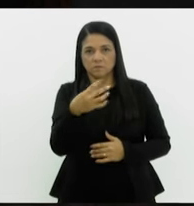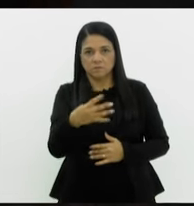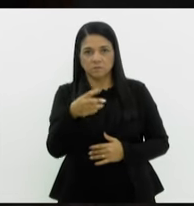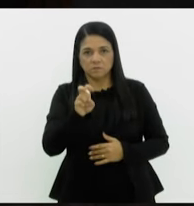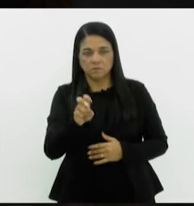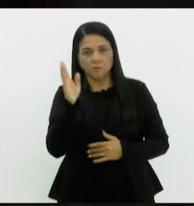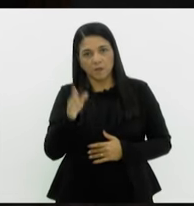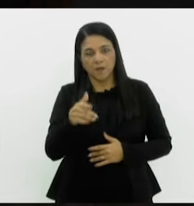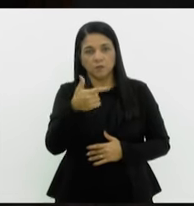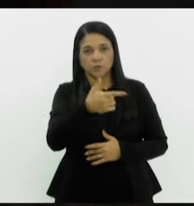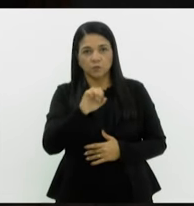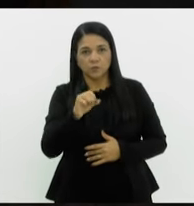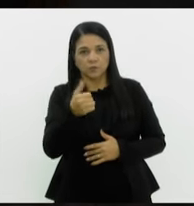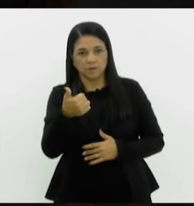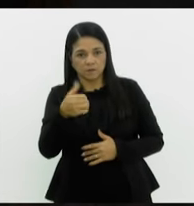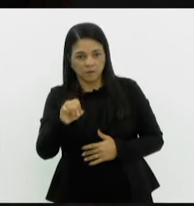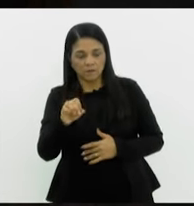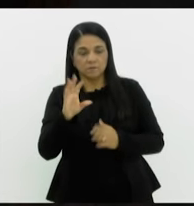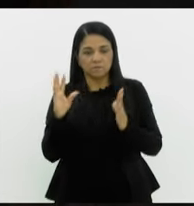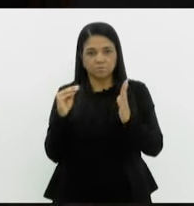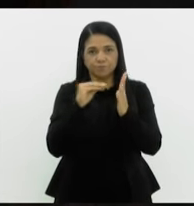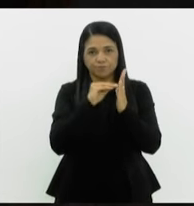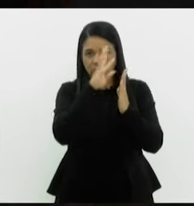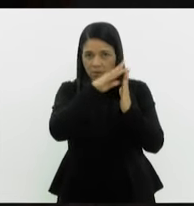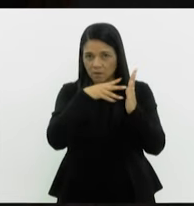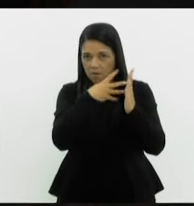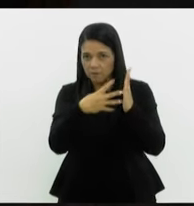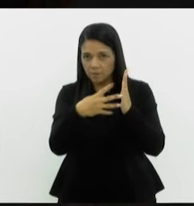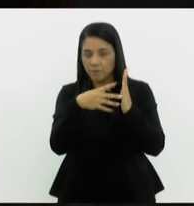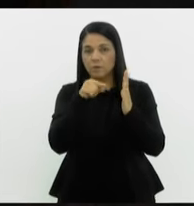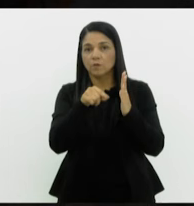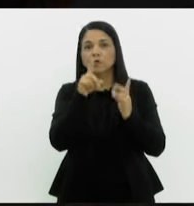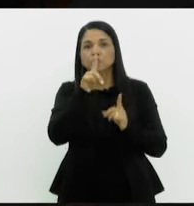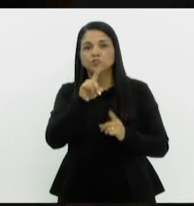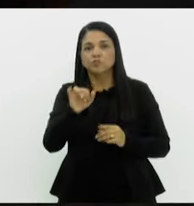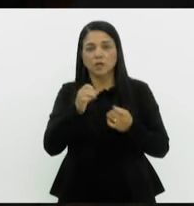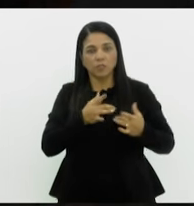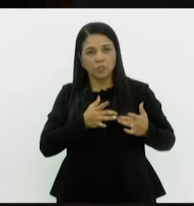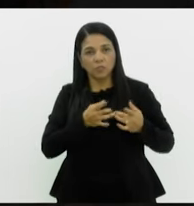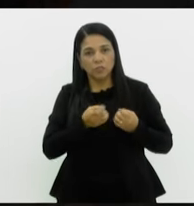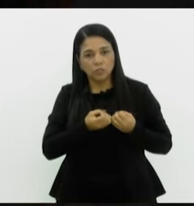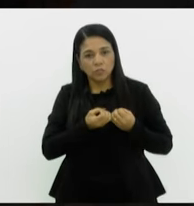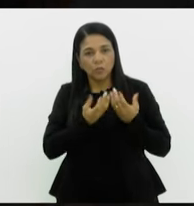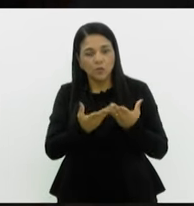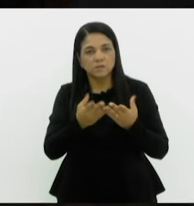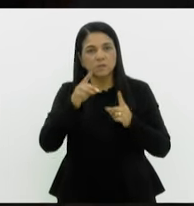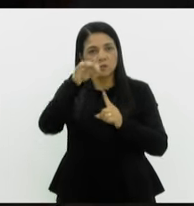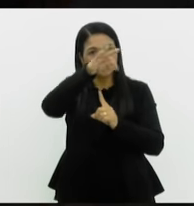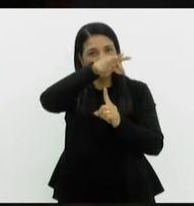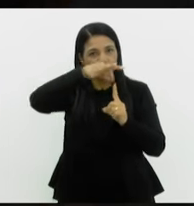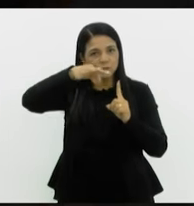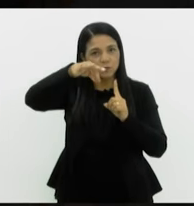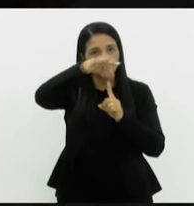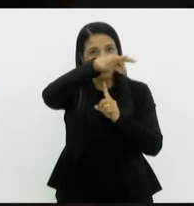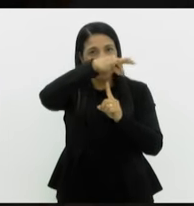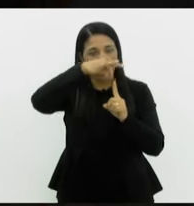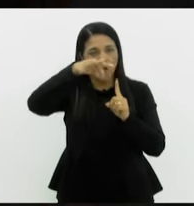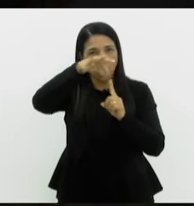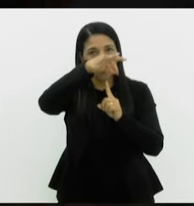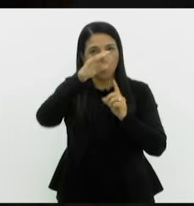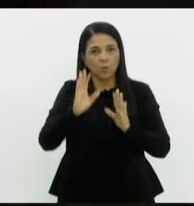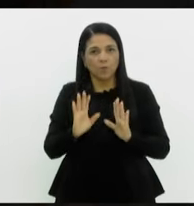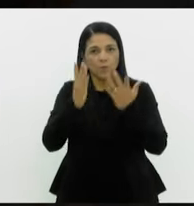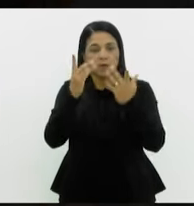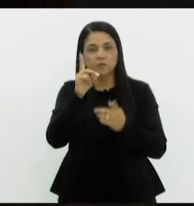5.645 de 2010, para incluir no calendário oficial do Estado do Rio de Janeiro o dia da doação espiritual, comemorada no